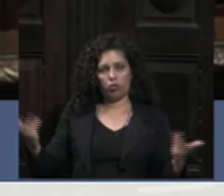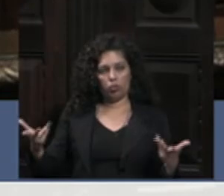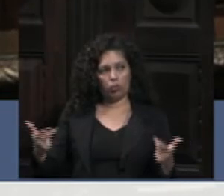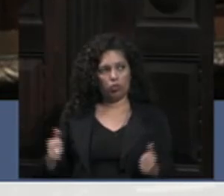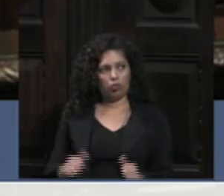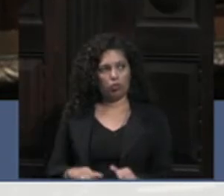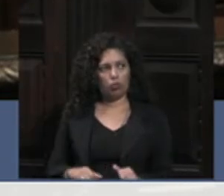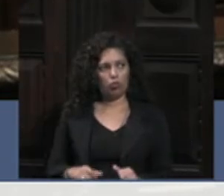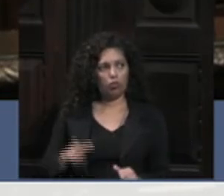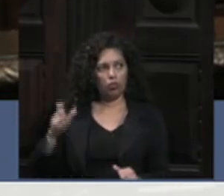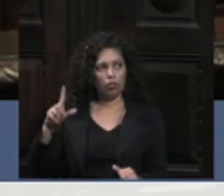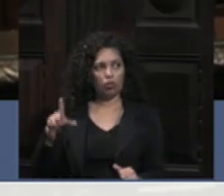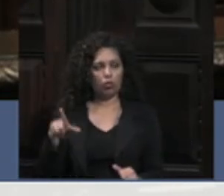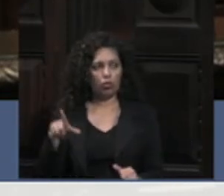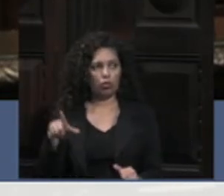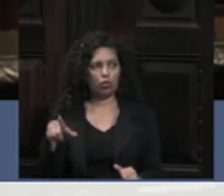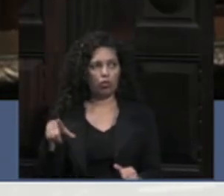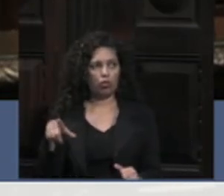É uma coisa